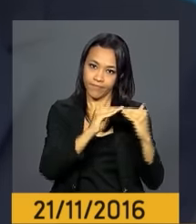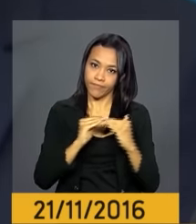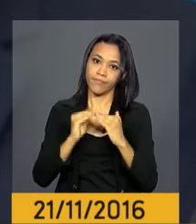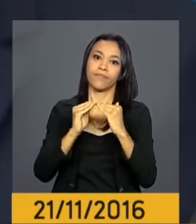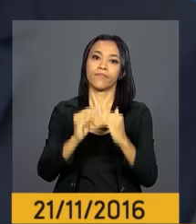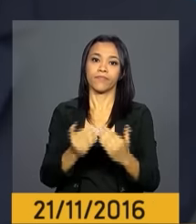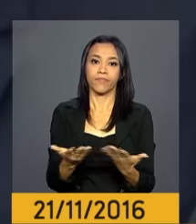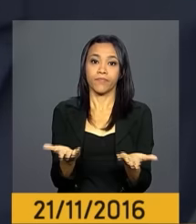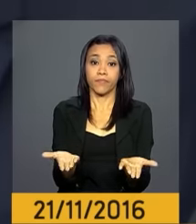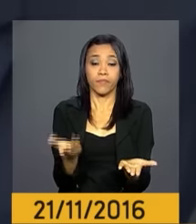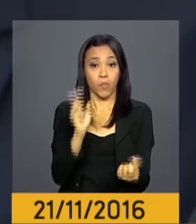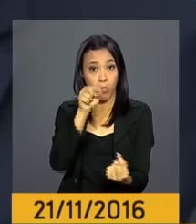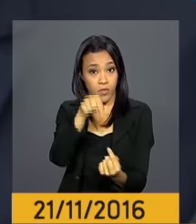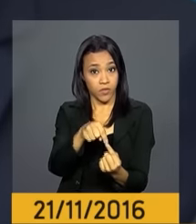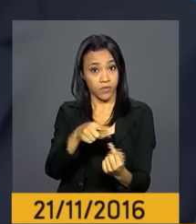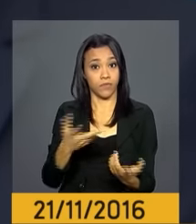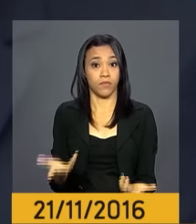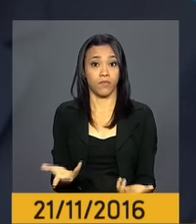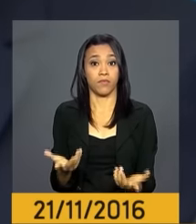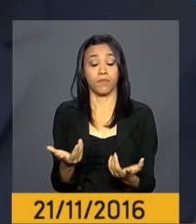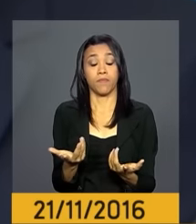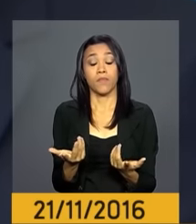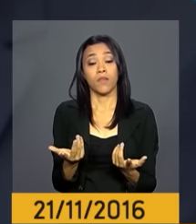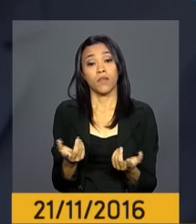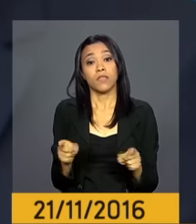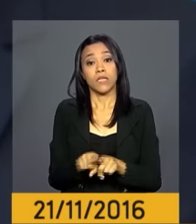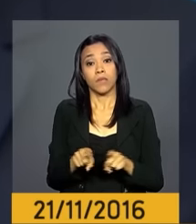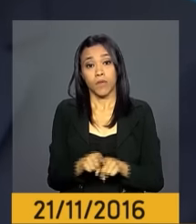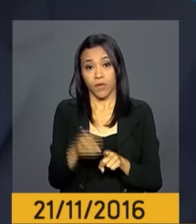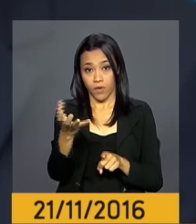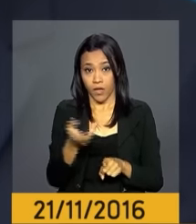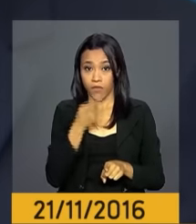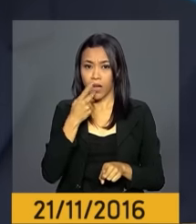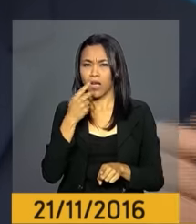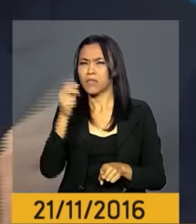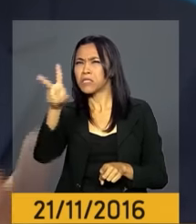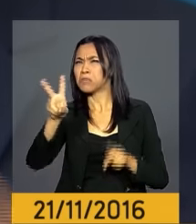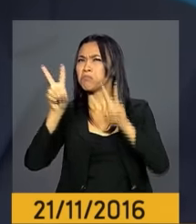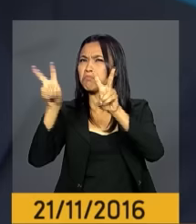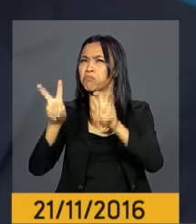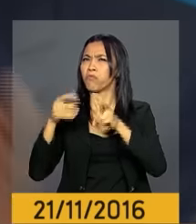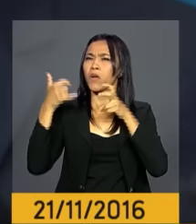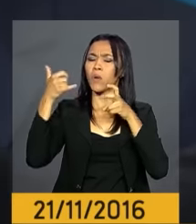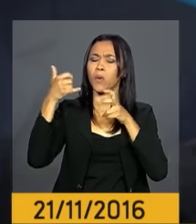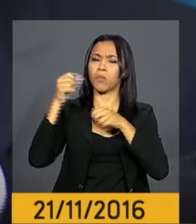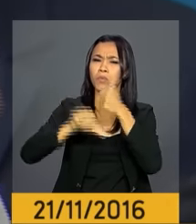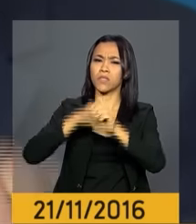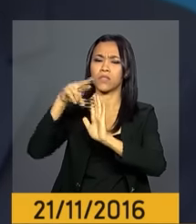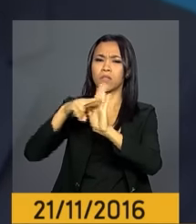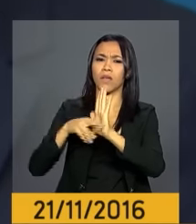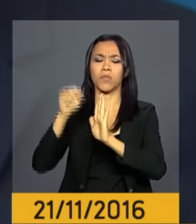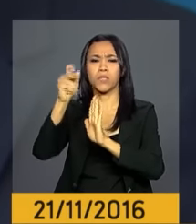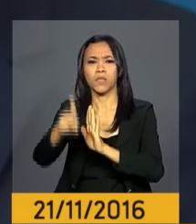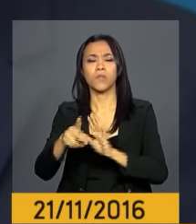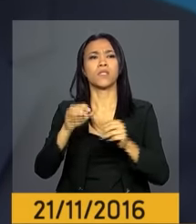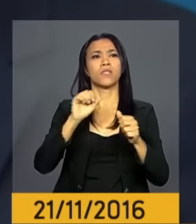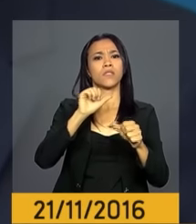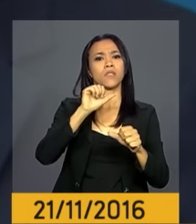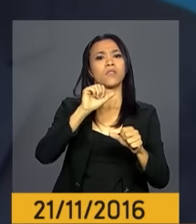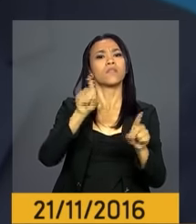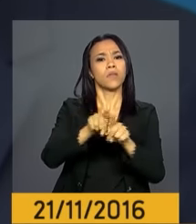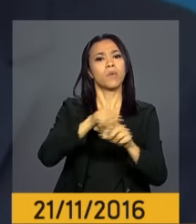maior. E eu quero dizer também a quem mencionou a reforma trabalhista, a reforma tributária, a reforma do setor financeiro,